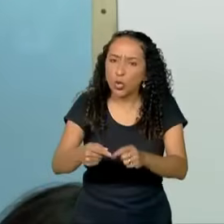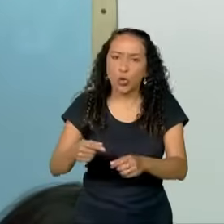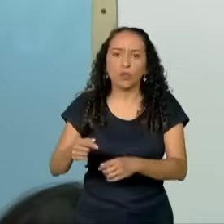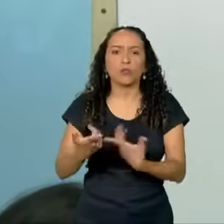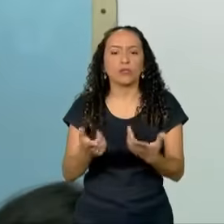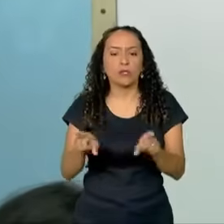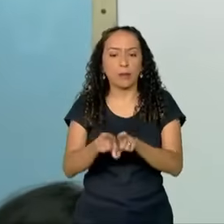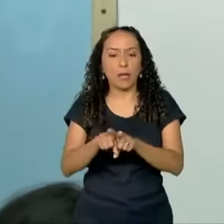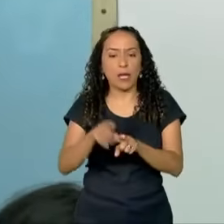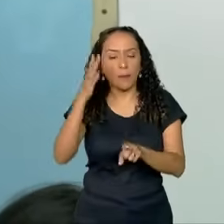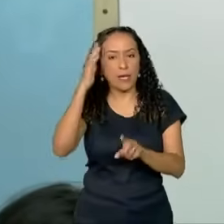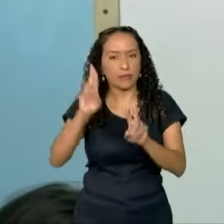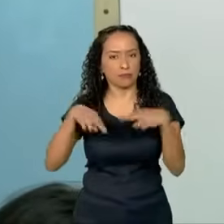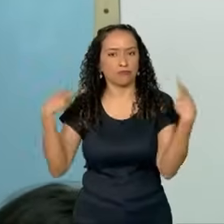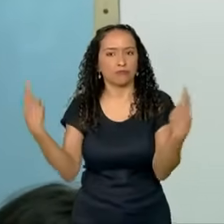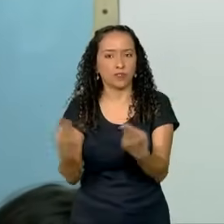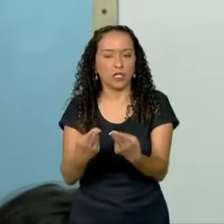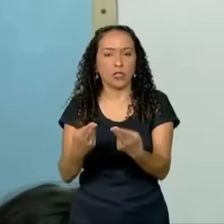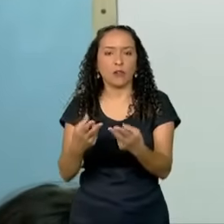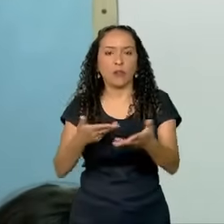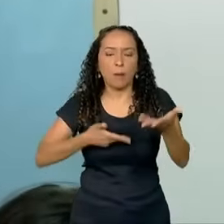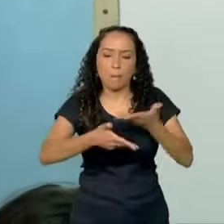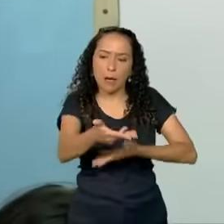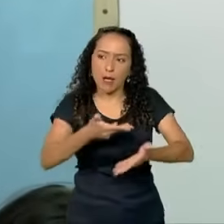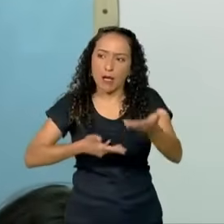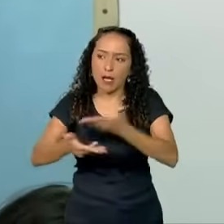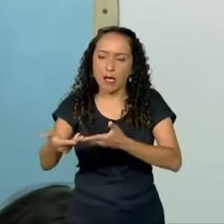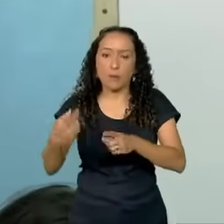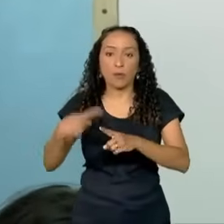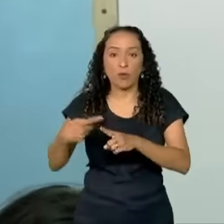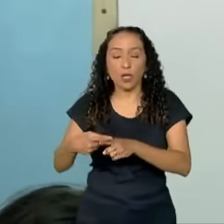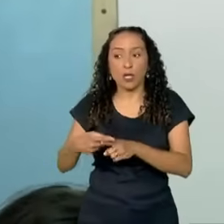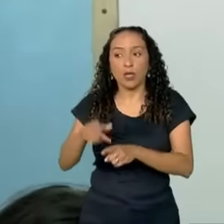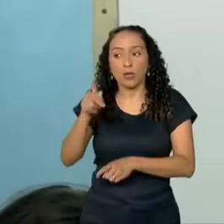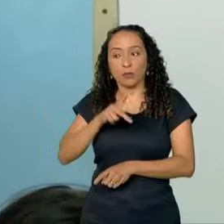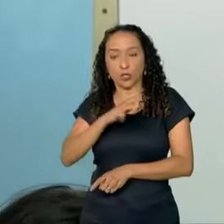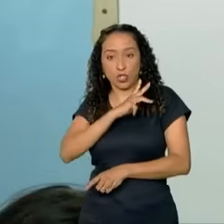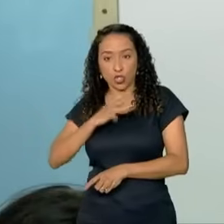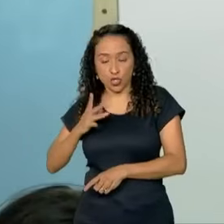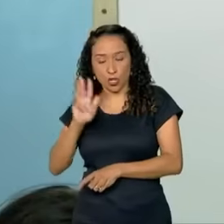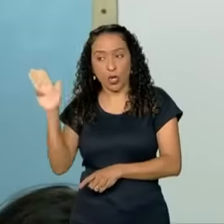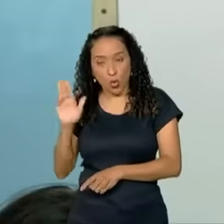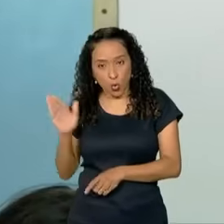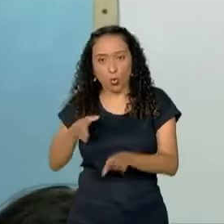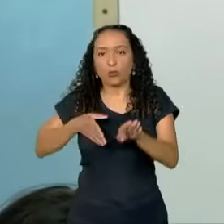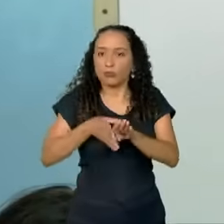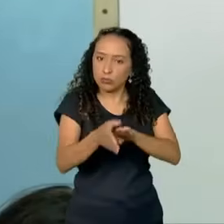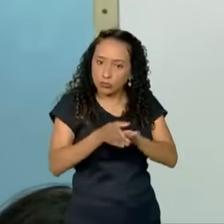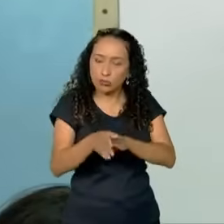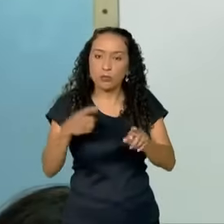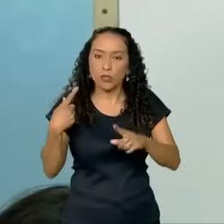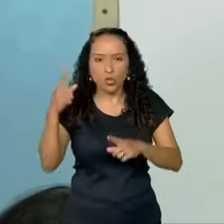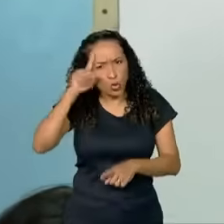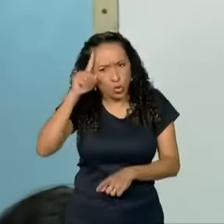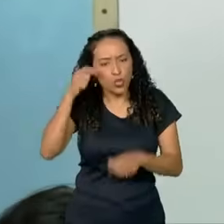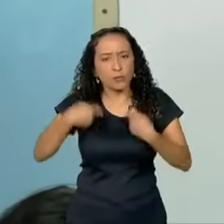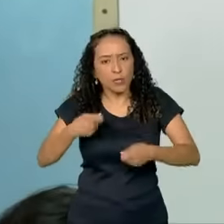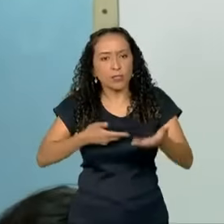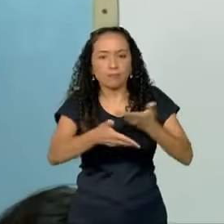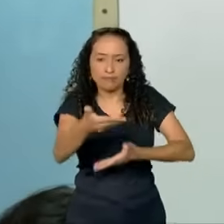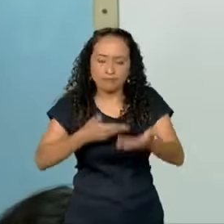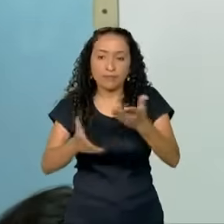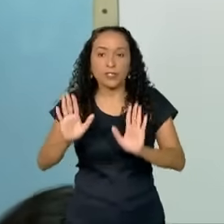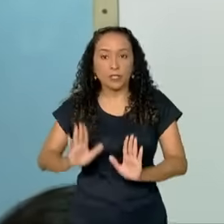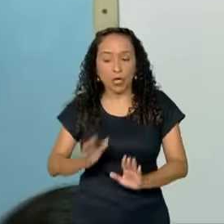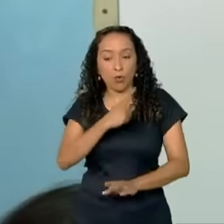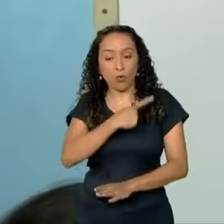Legislativa, fazendo essa sinergia recomendada pelo presidente Lula, que tem que ser exercitada todos os dias. Então, a empregabilidade do